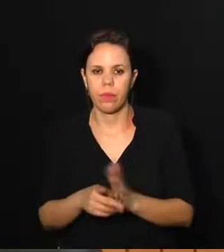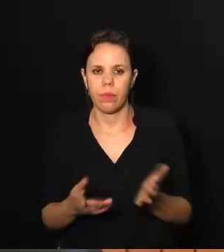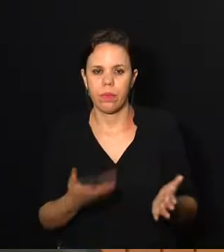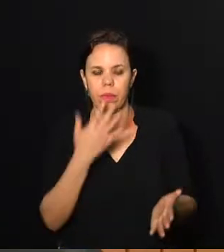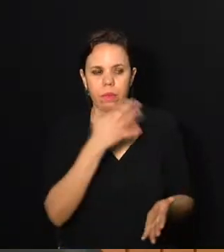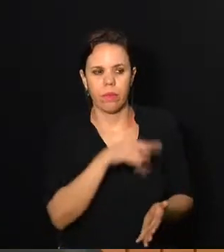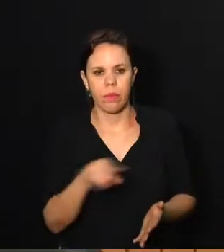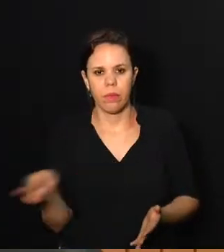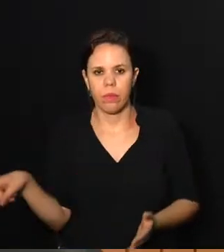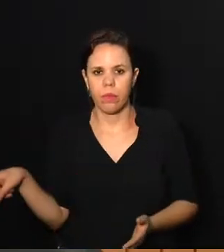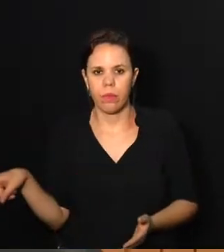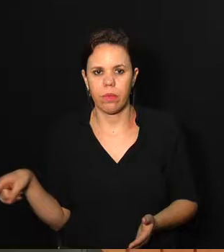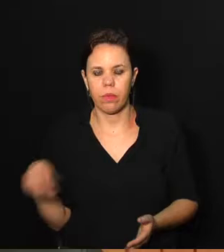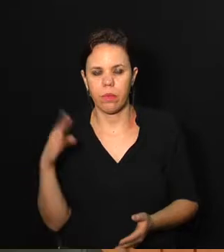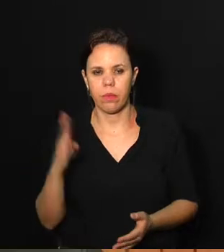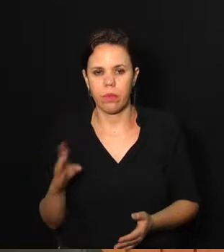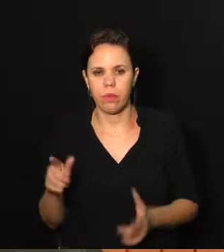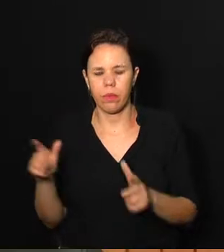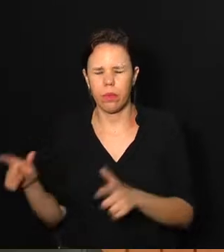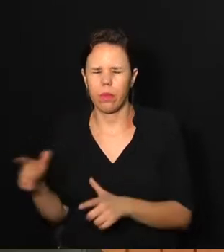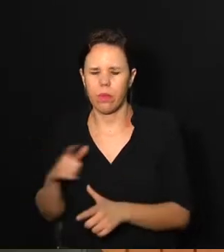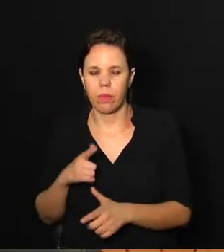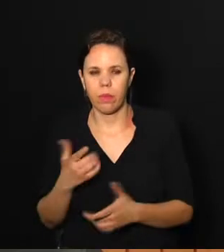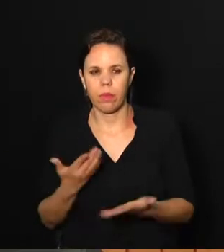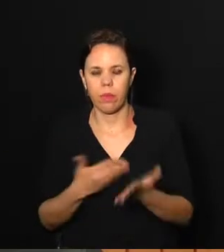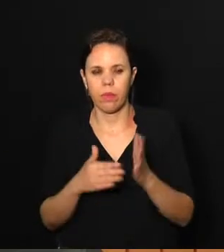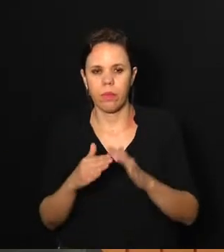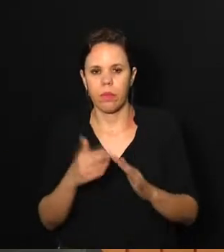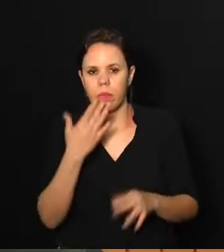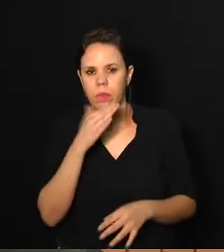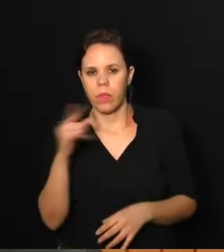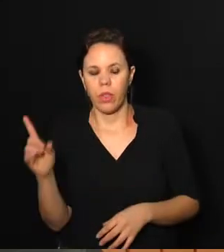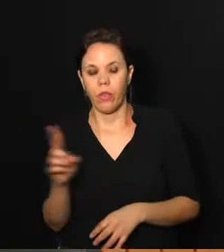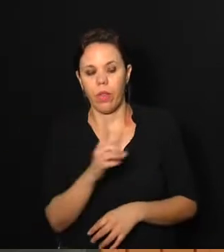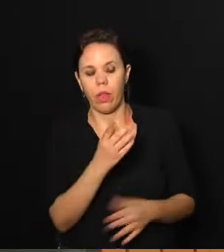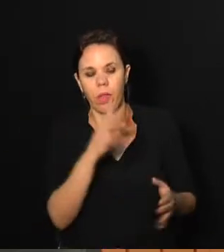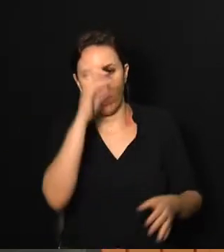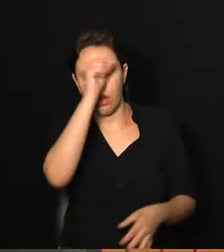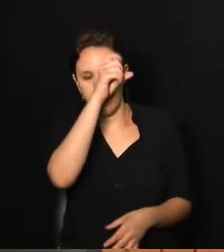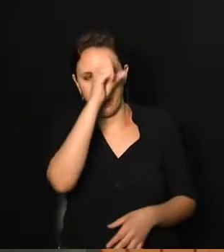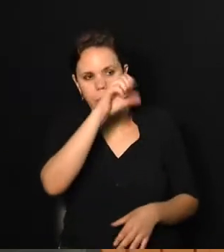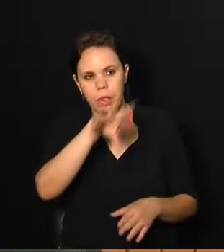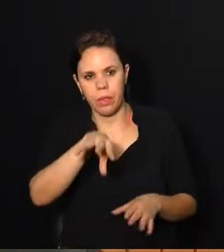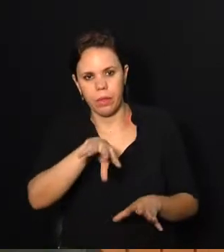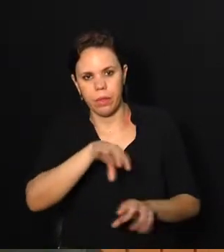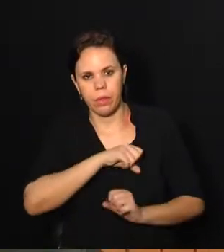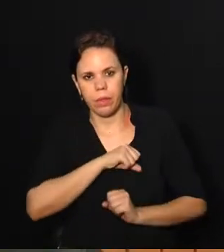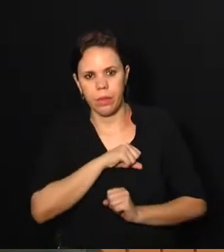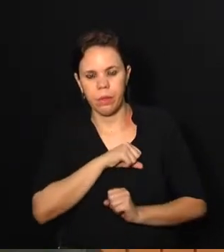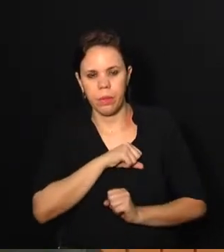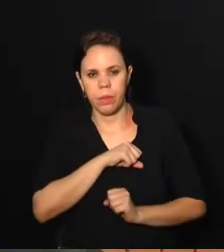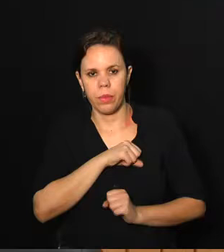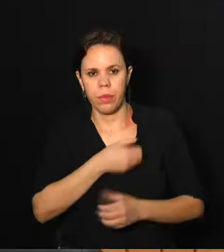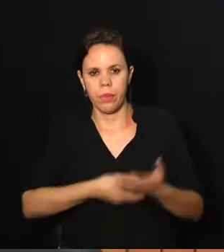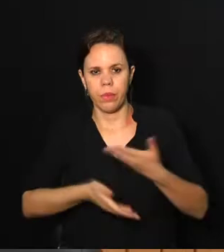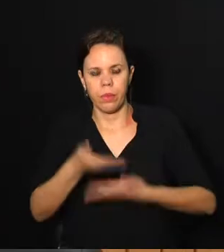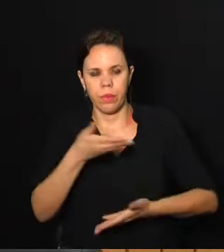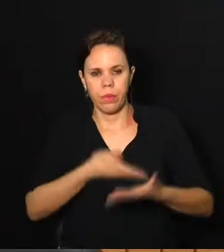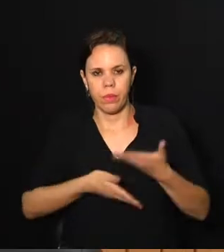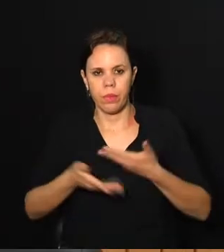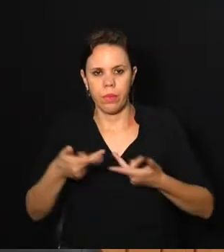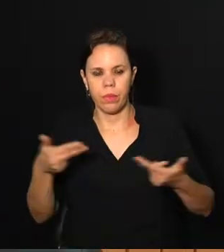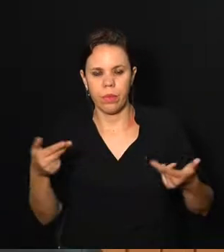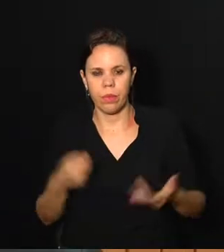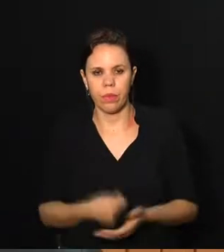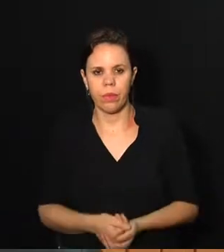no Brasil é um espaço onde a criança vai para aprender e ela vai para incorporar a convivência social,